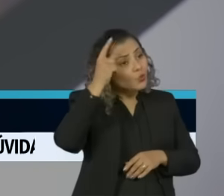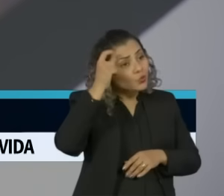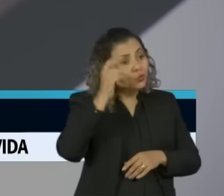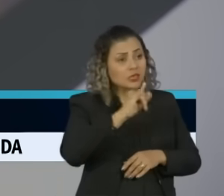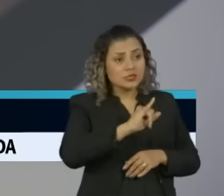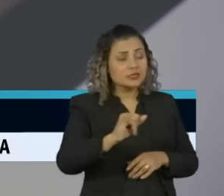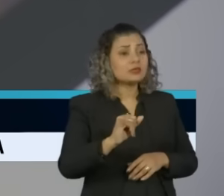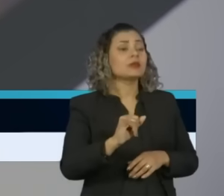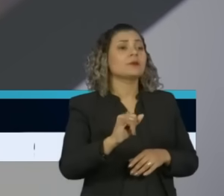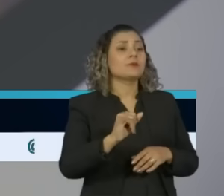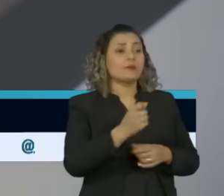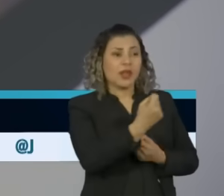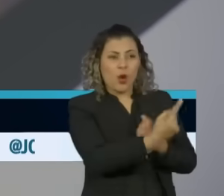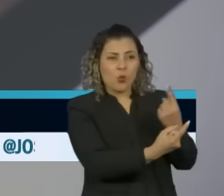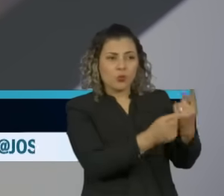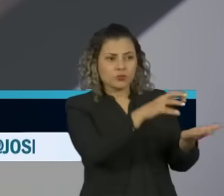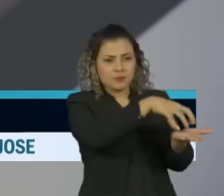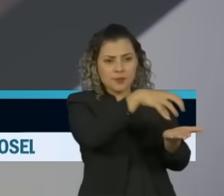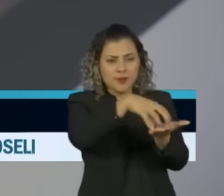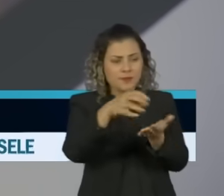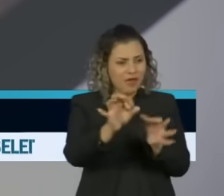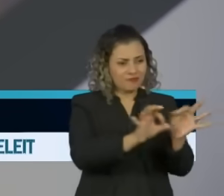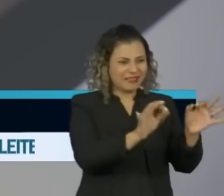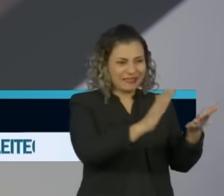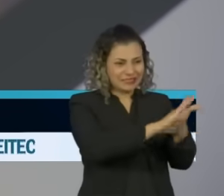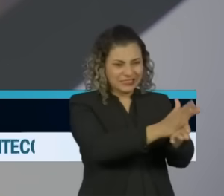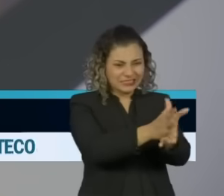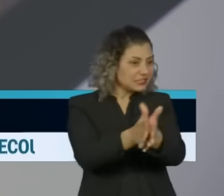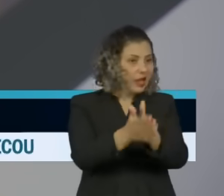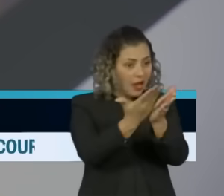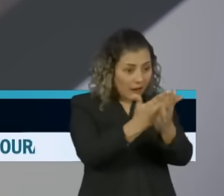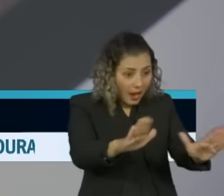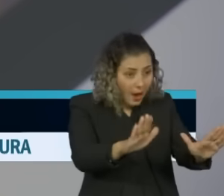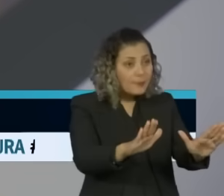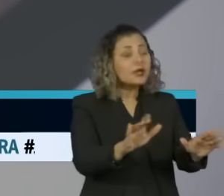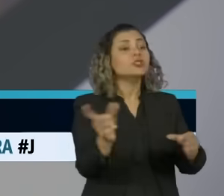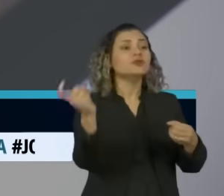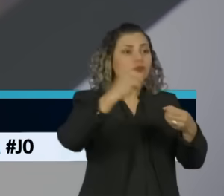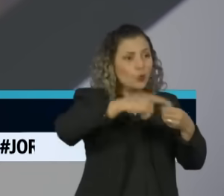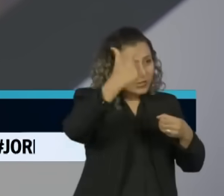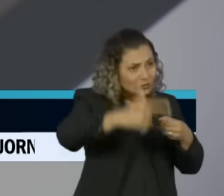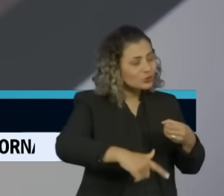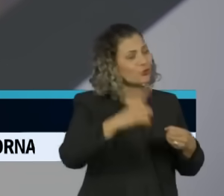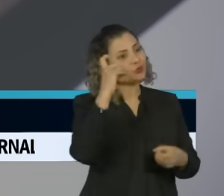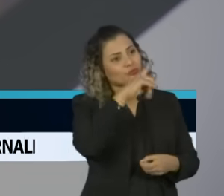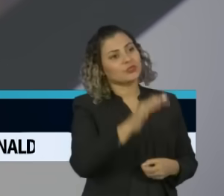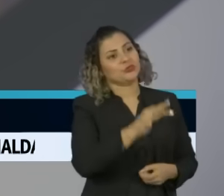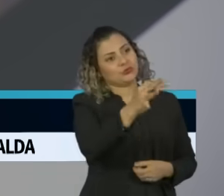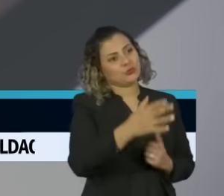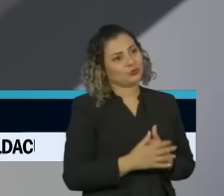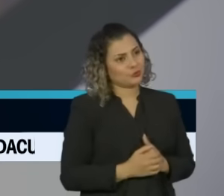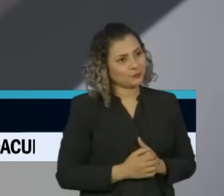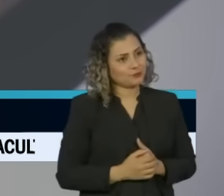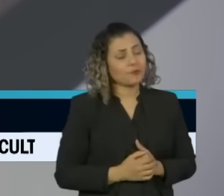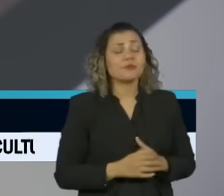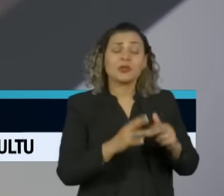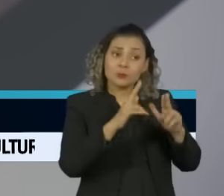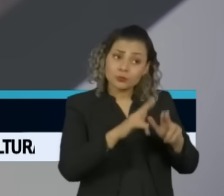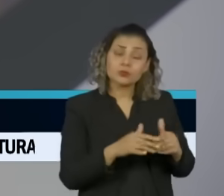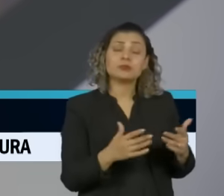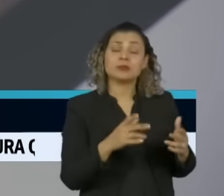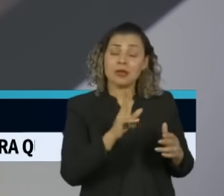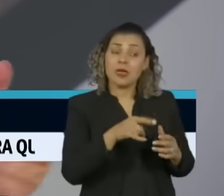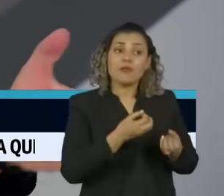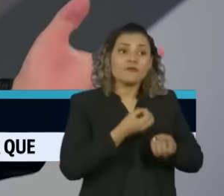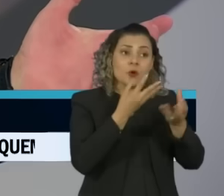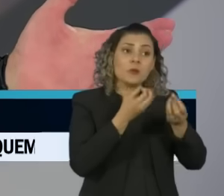desmonta certas estruturas, remontar é mais difícil. Por isso que é uma notícia auspiciosa,